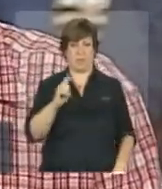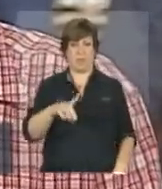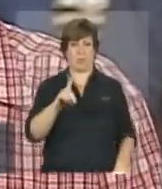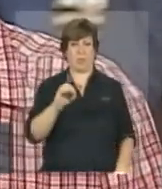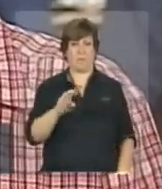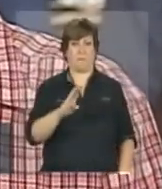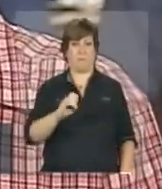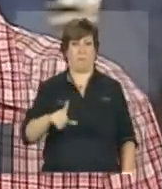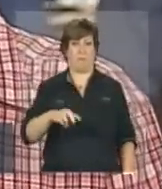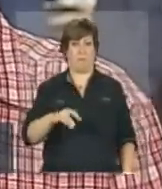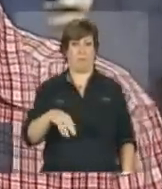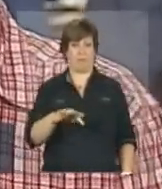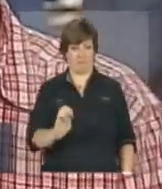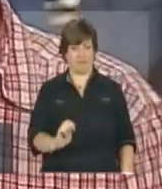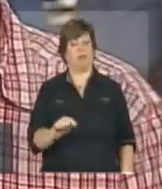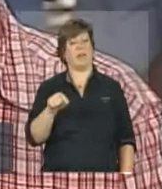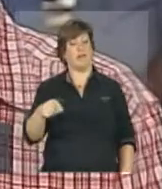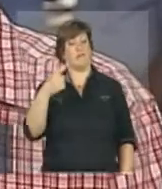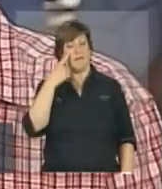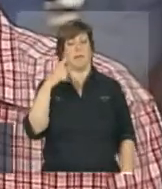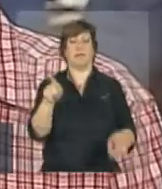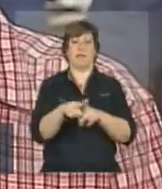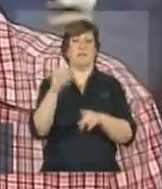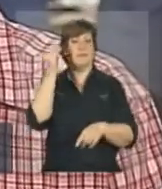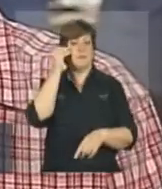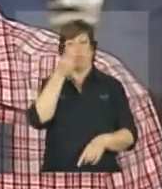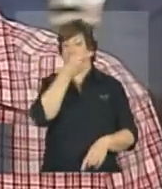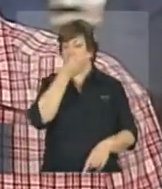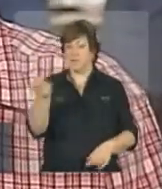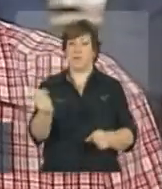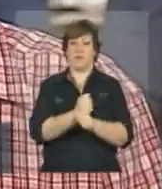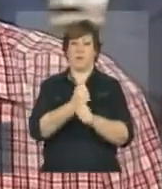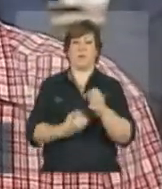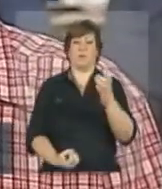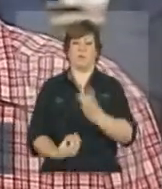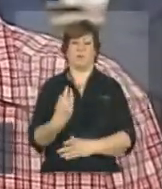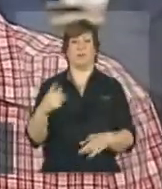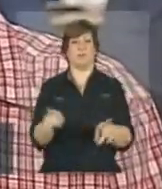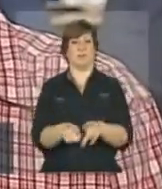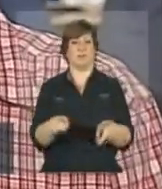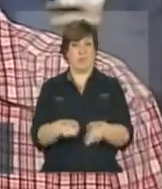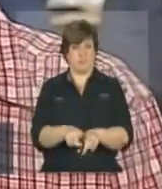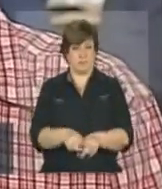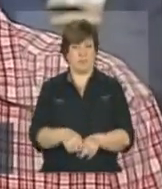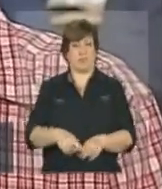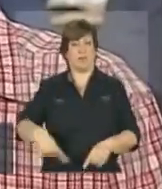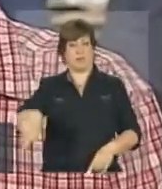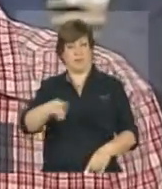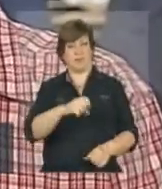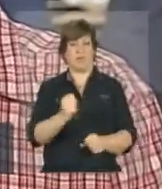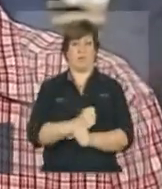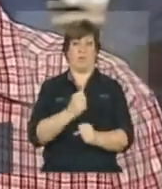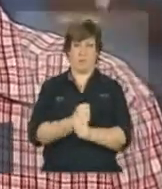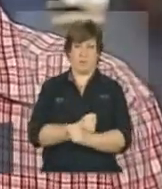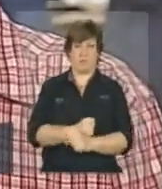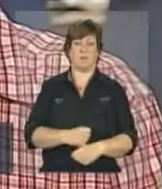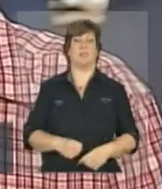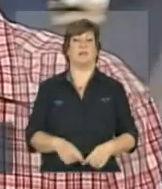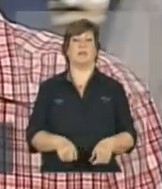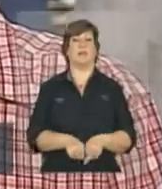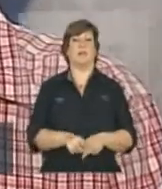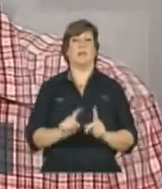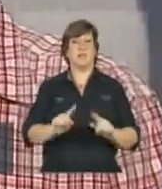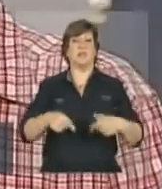Lá também nós vamos ver a frente de obras, também com o lançamento da superestrutura. E